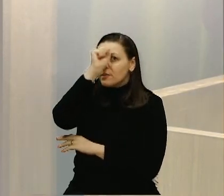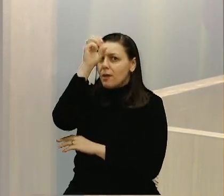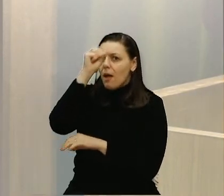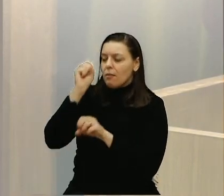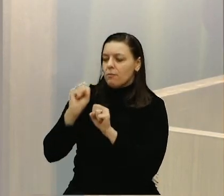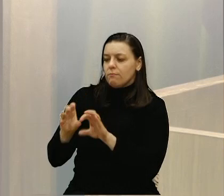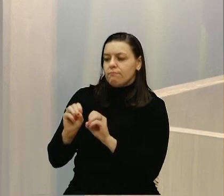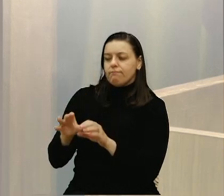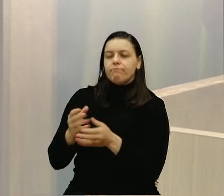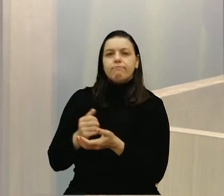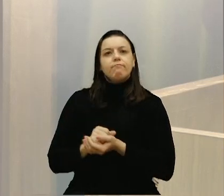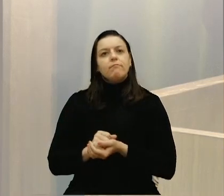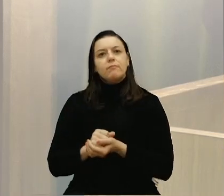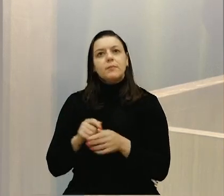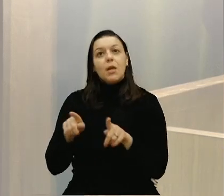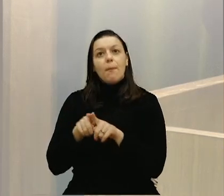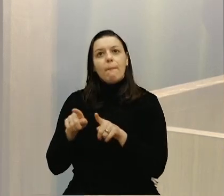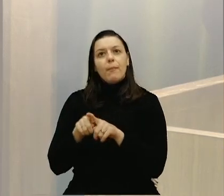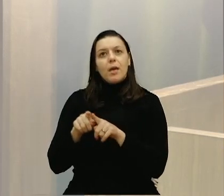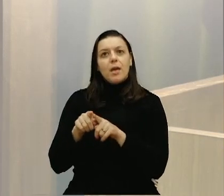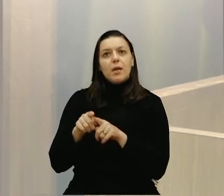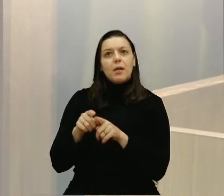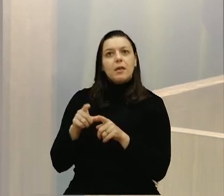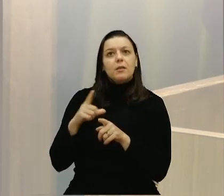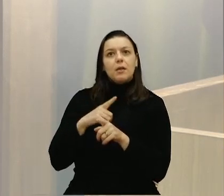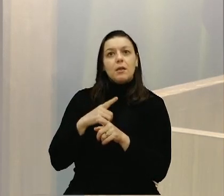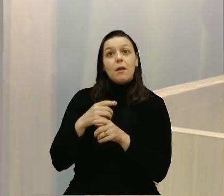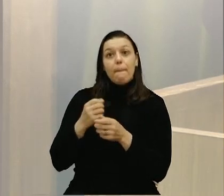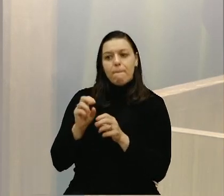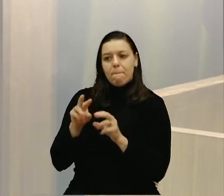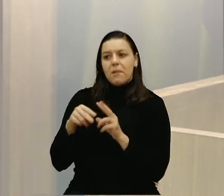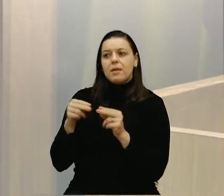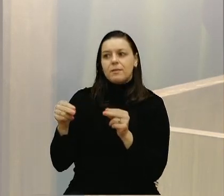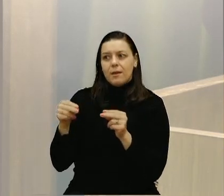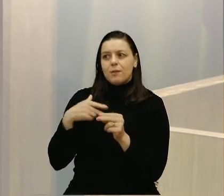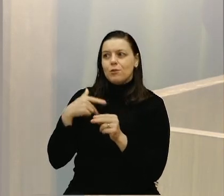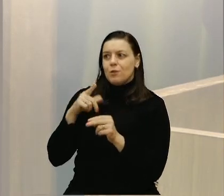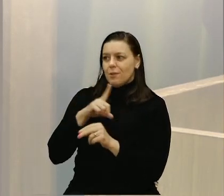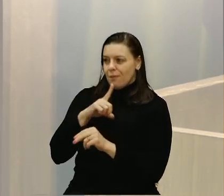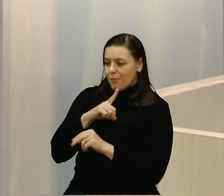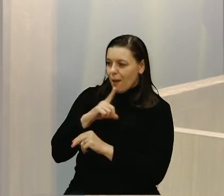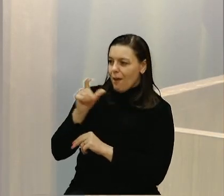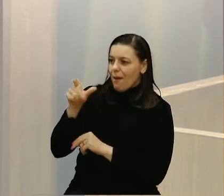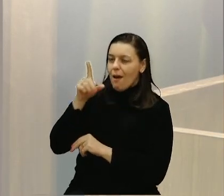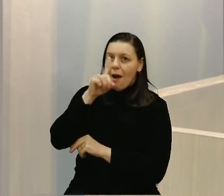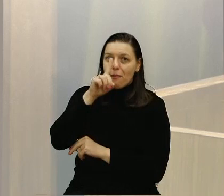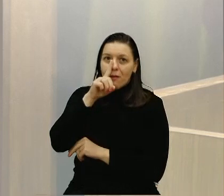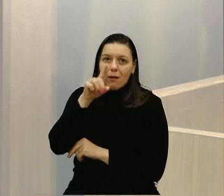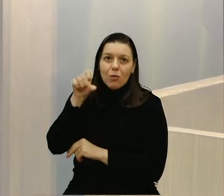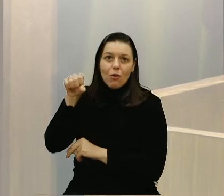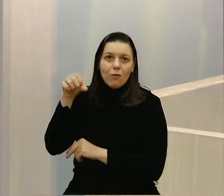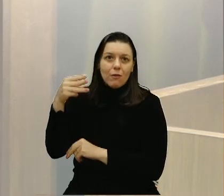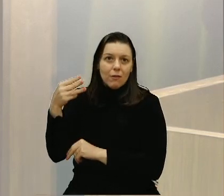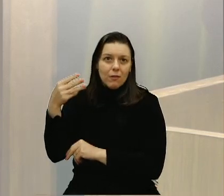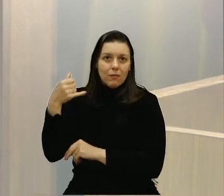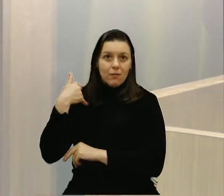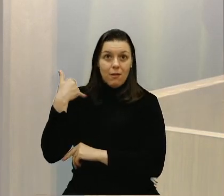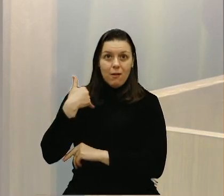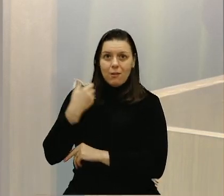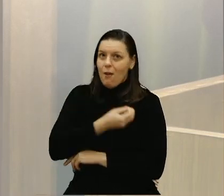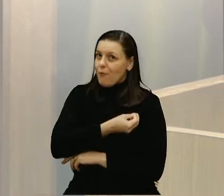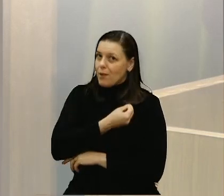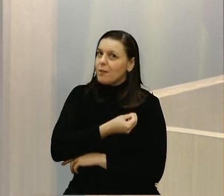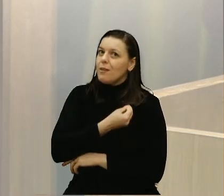mãe Cecília, com toda essa idade, que presente para nós, né? E que exemplo importante para as nossas